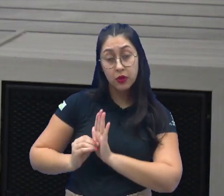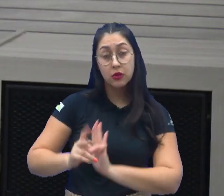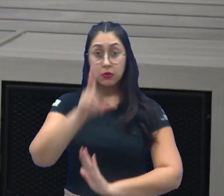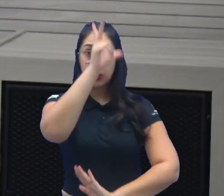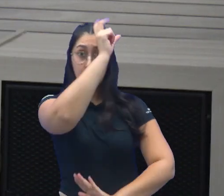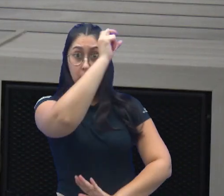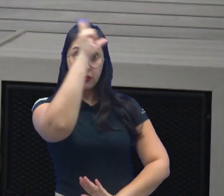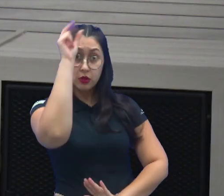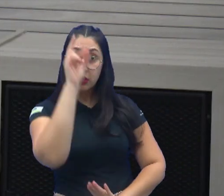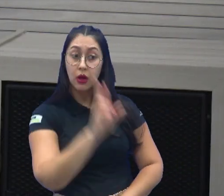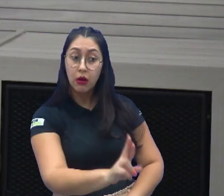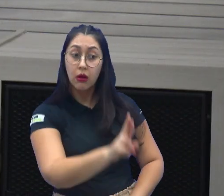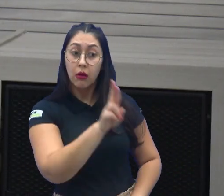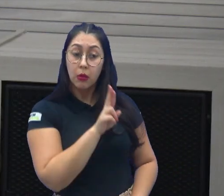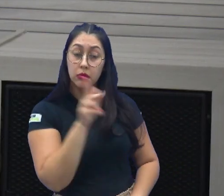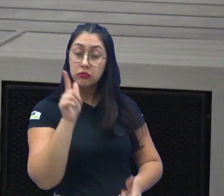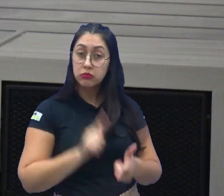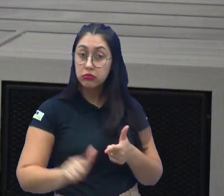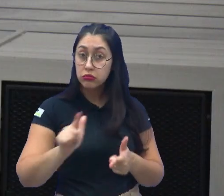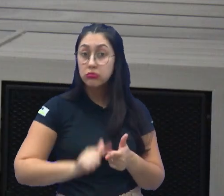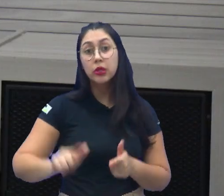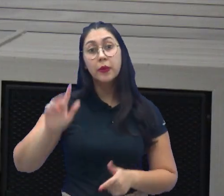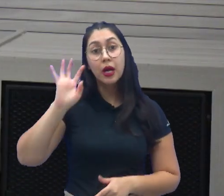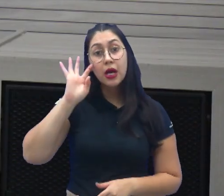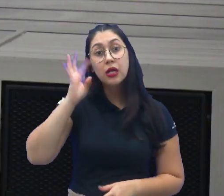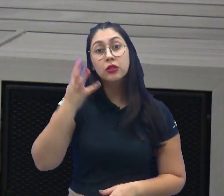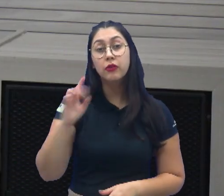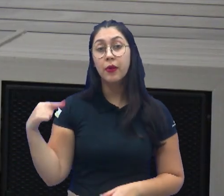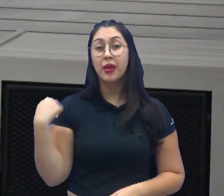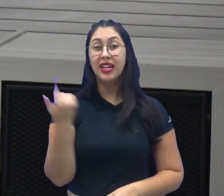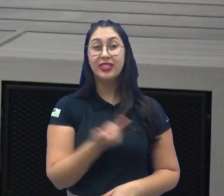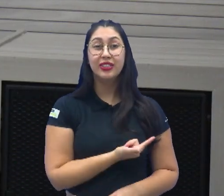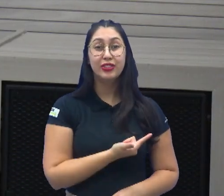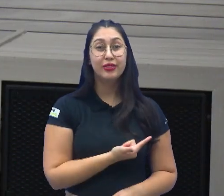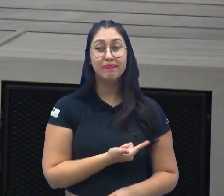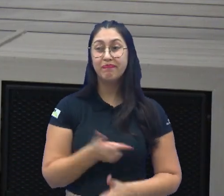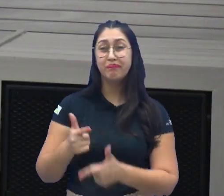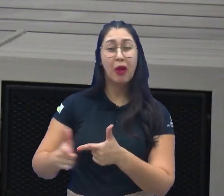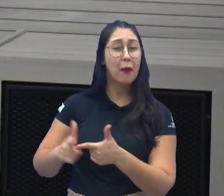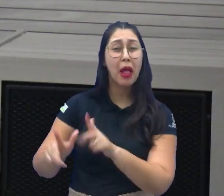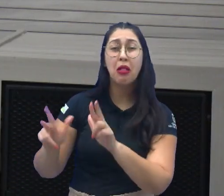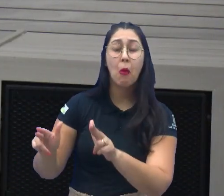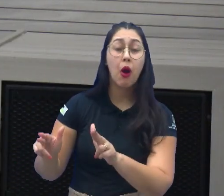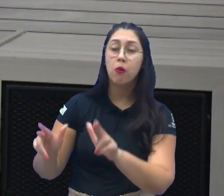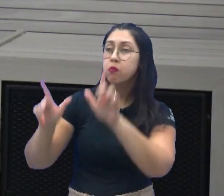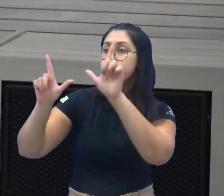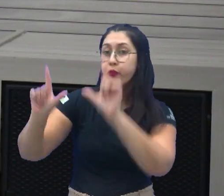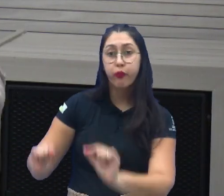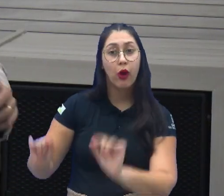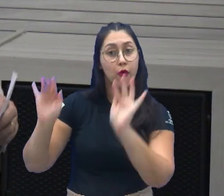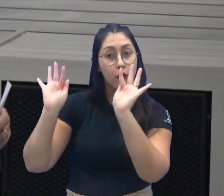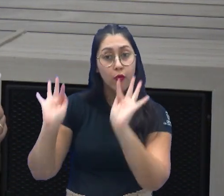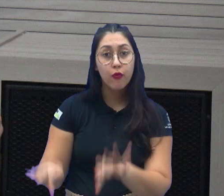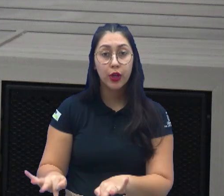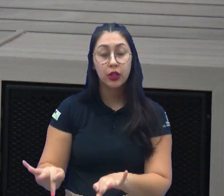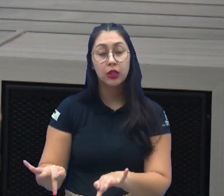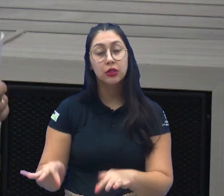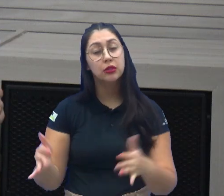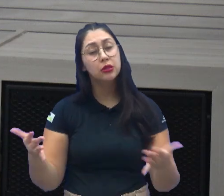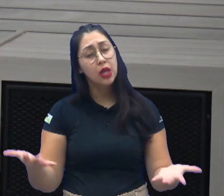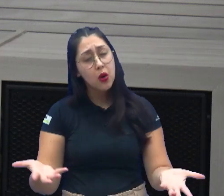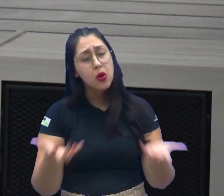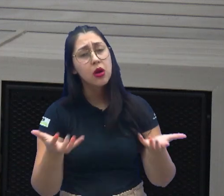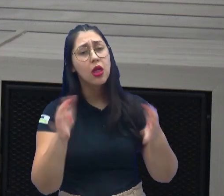responda, possa resolver esse problema, e que a gente não tenha notícias desse tipo para que a gente possa trazer aqui no microfone, e sim trazer